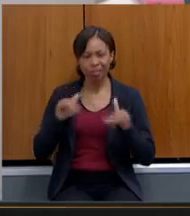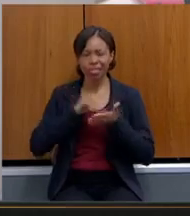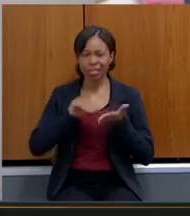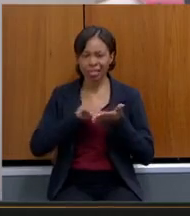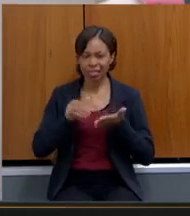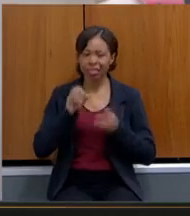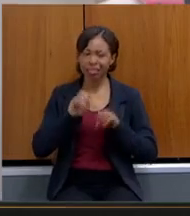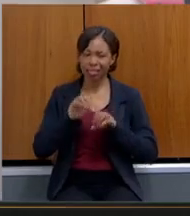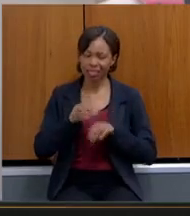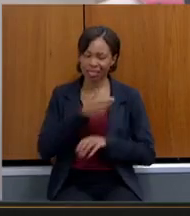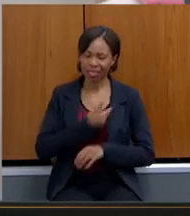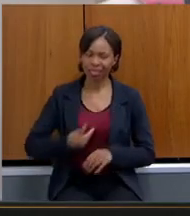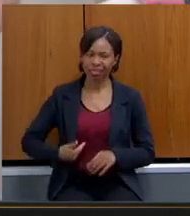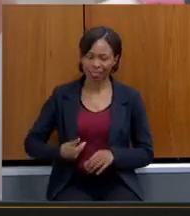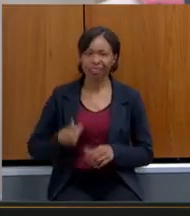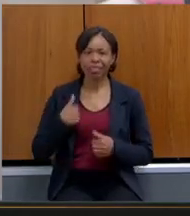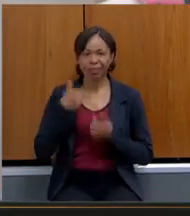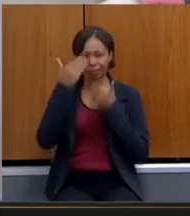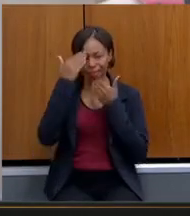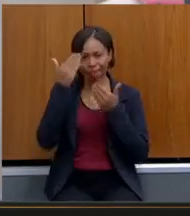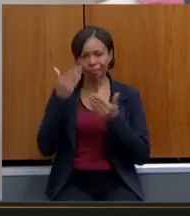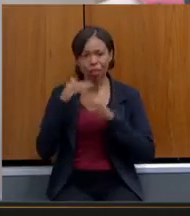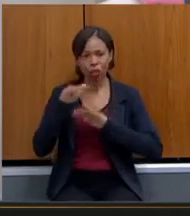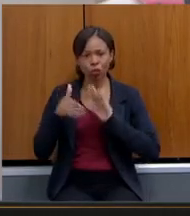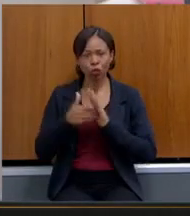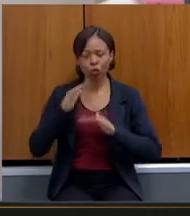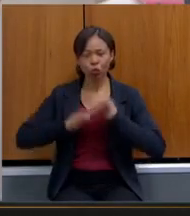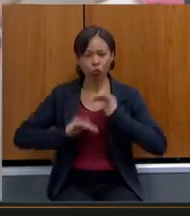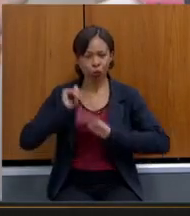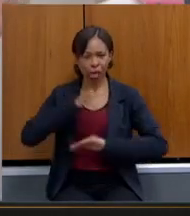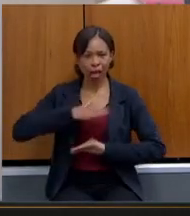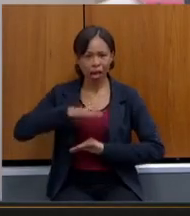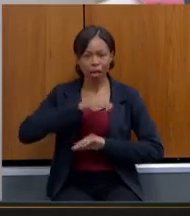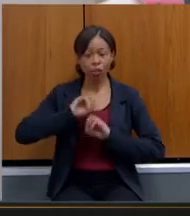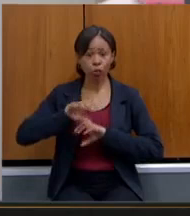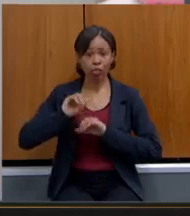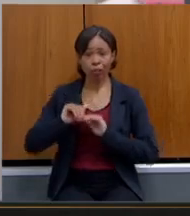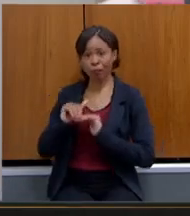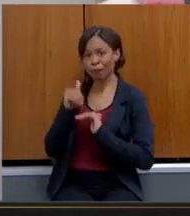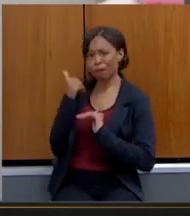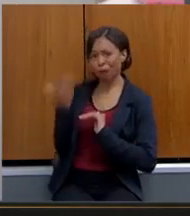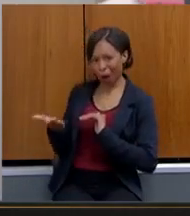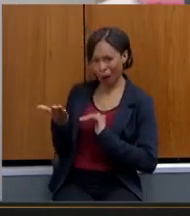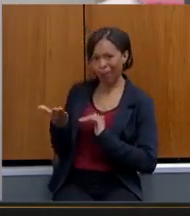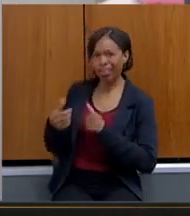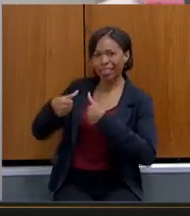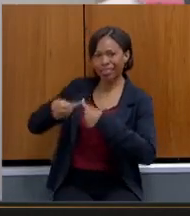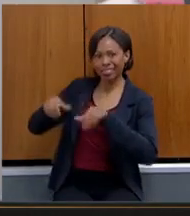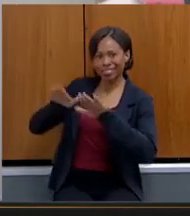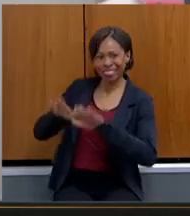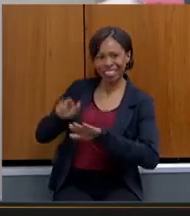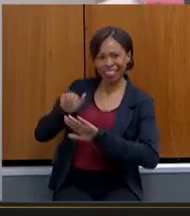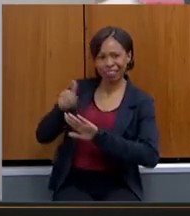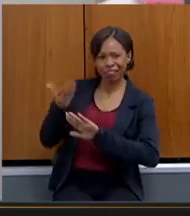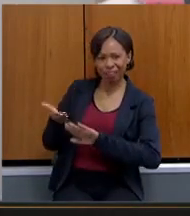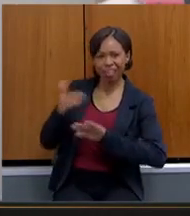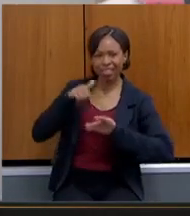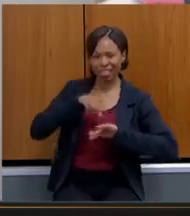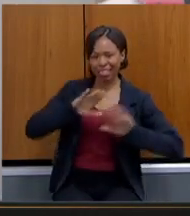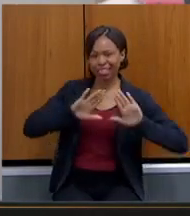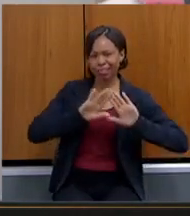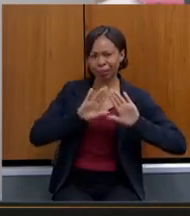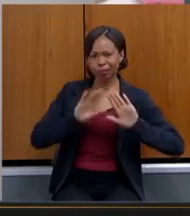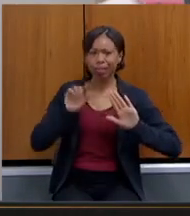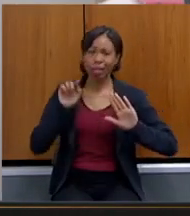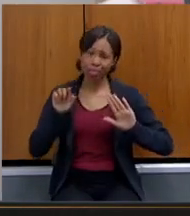e eu particularmente agradeço aos profissionais da educação que ficaram do lado externo aqui da Assembleia em outras